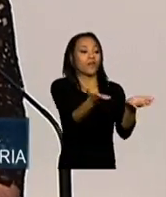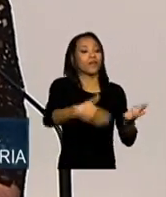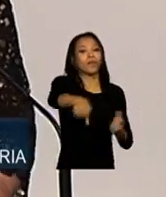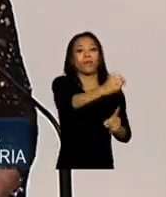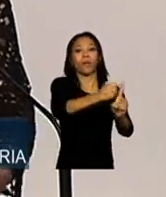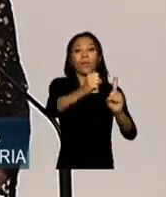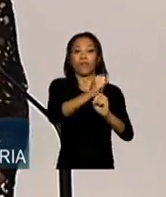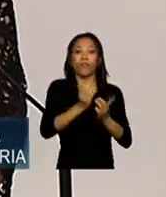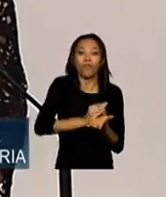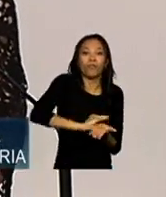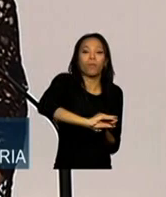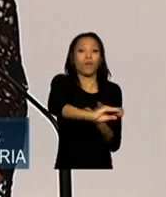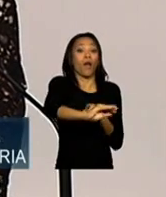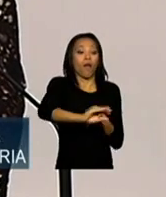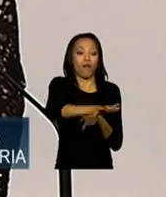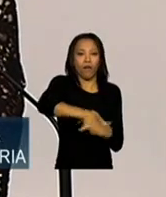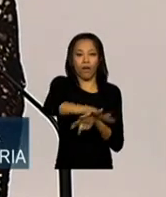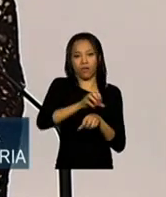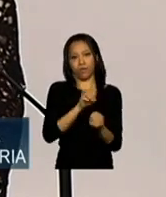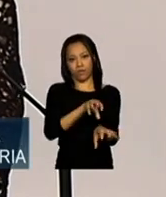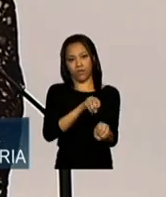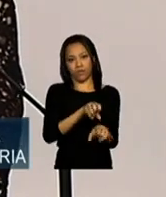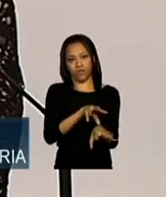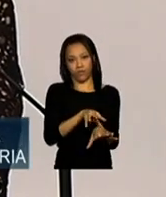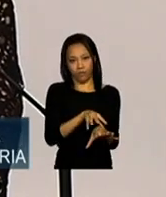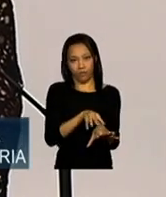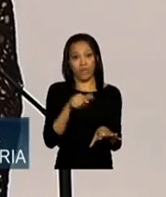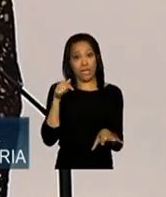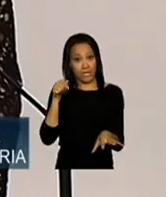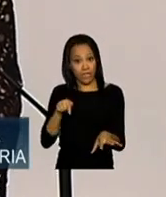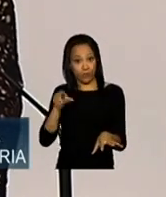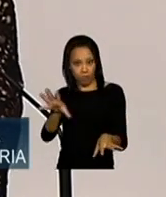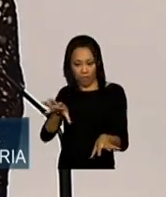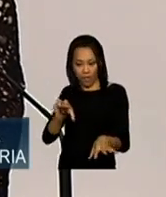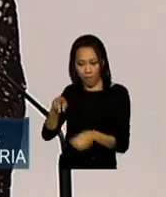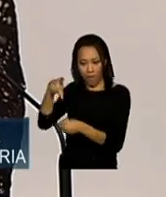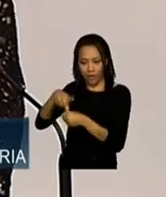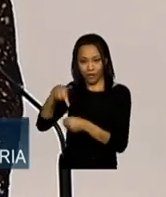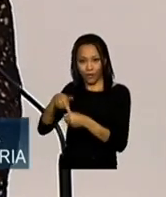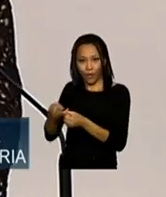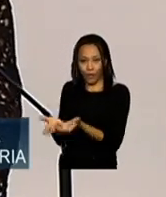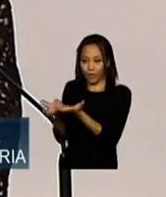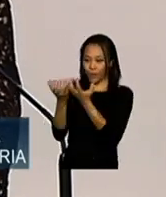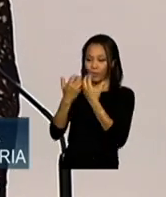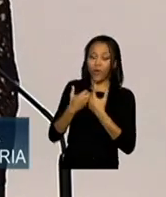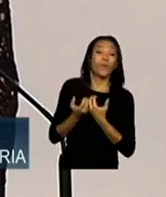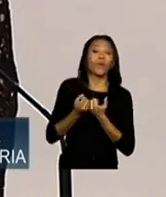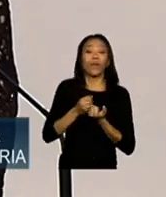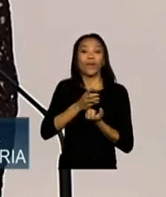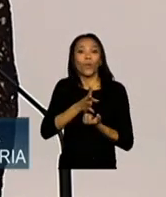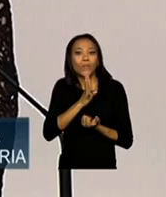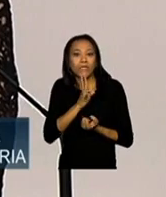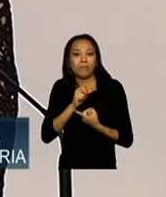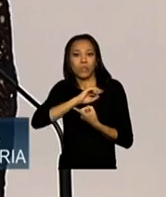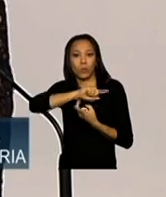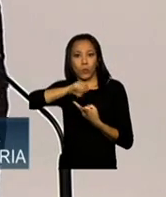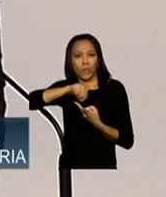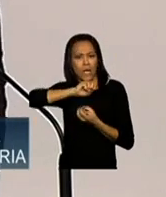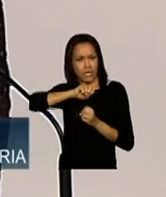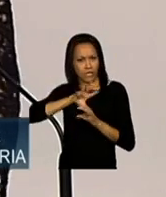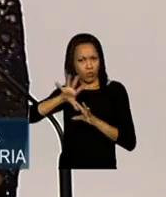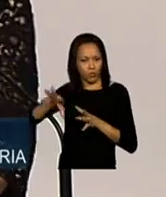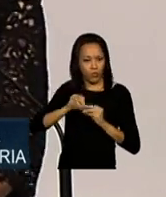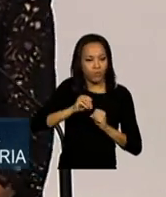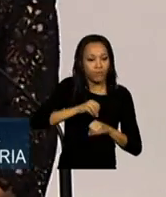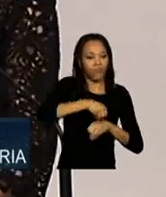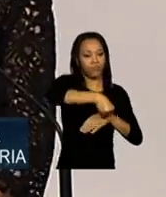a educação. Essa alquimia que transforma petróleo em conhecimento e em educação,